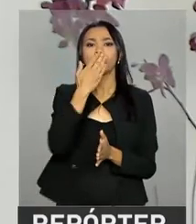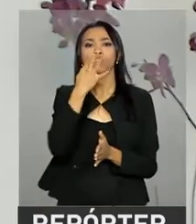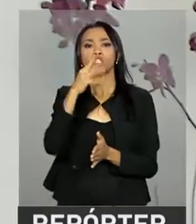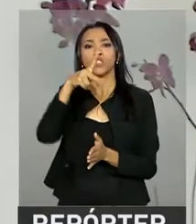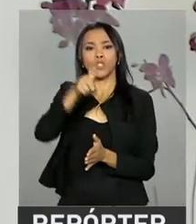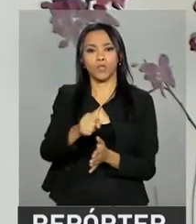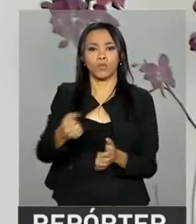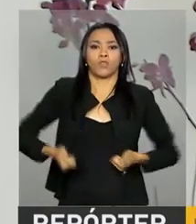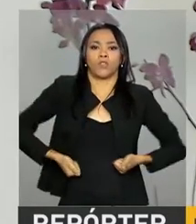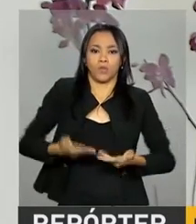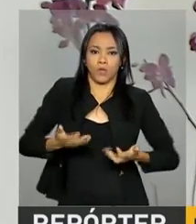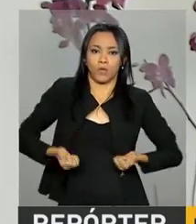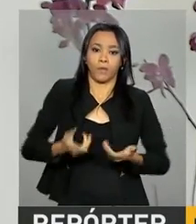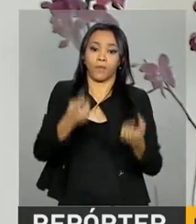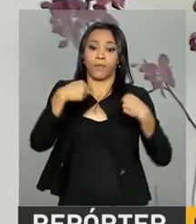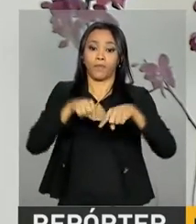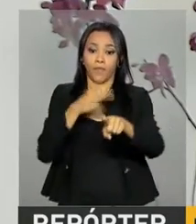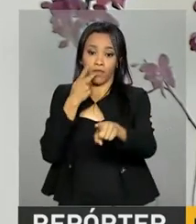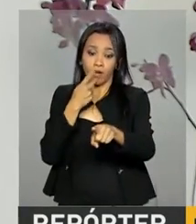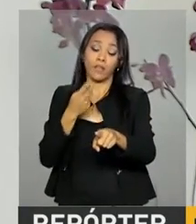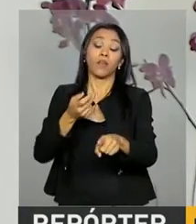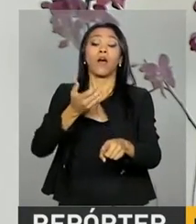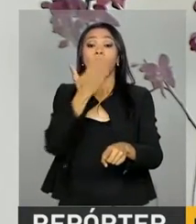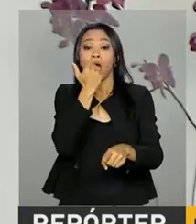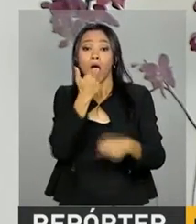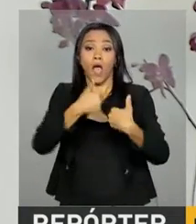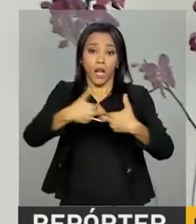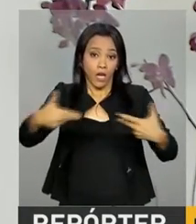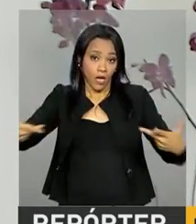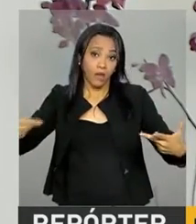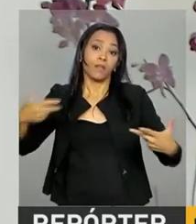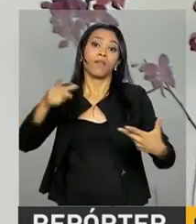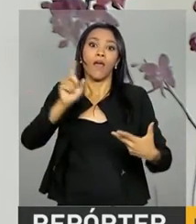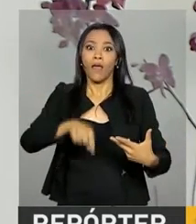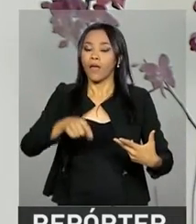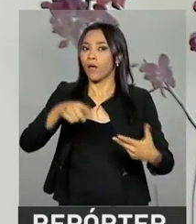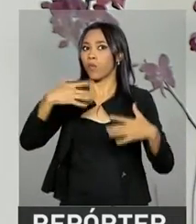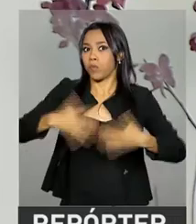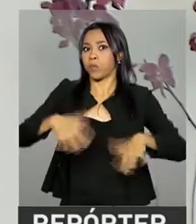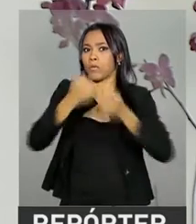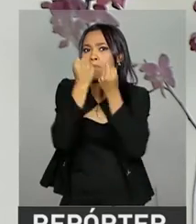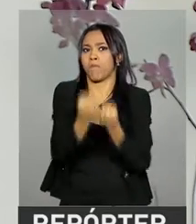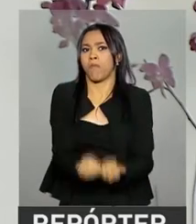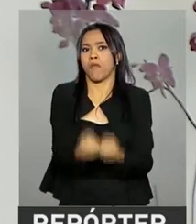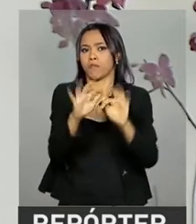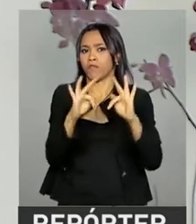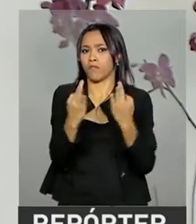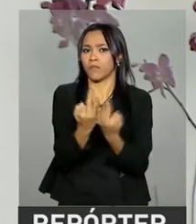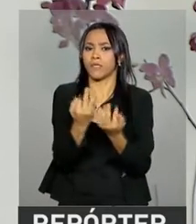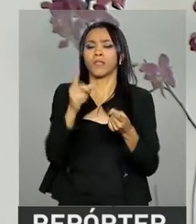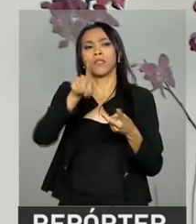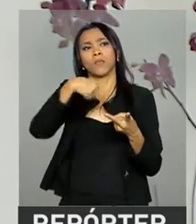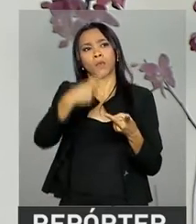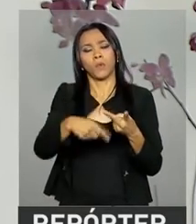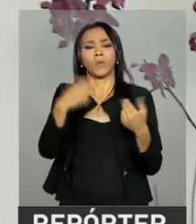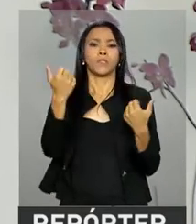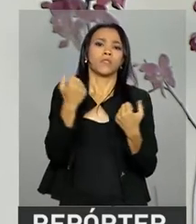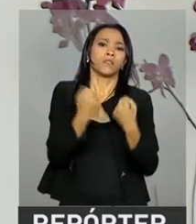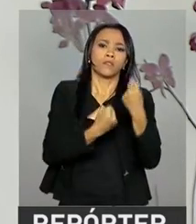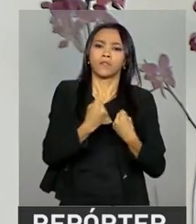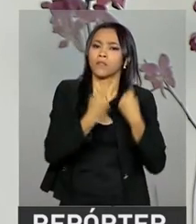alimentos têm um peso muito grande até a primeira grande despesas de uma família transporte educação